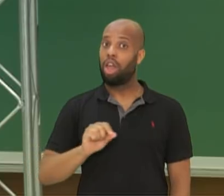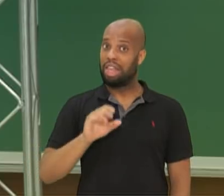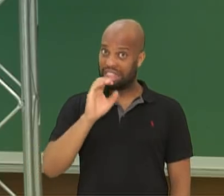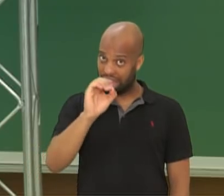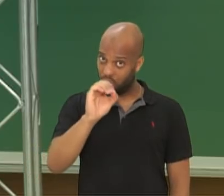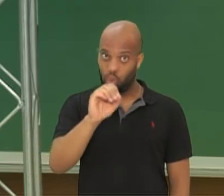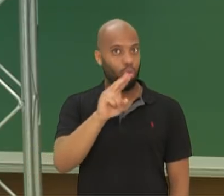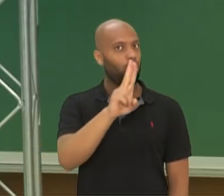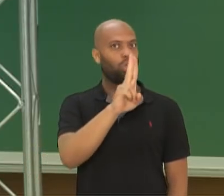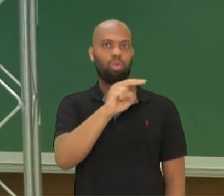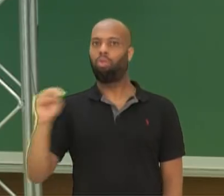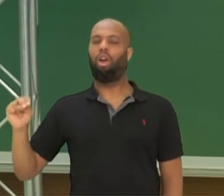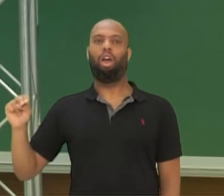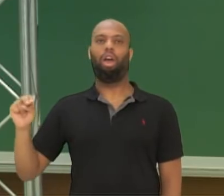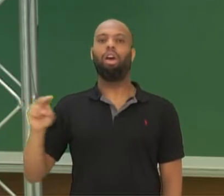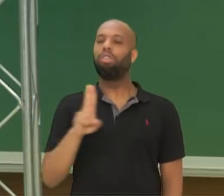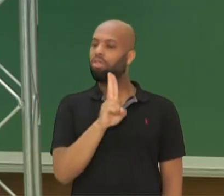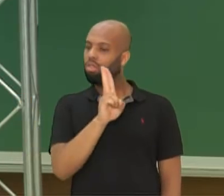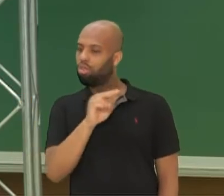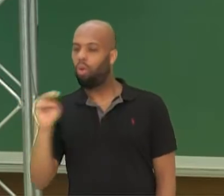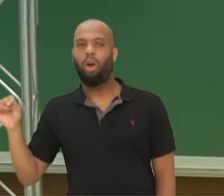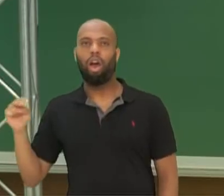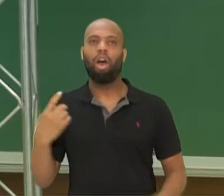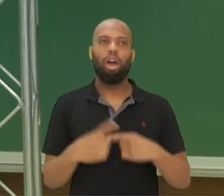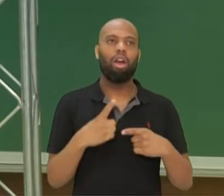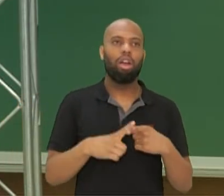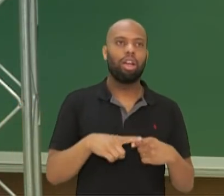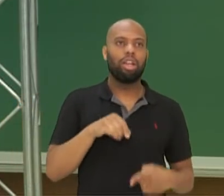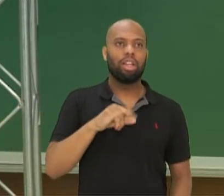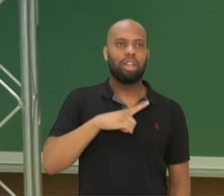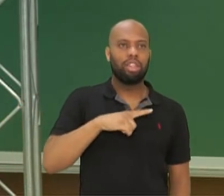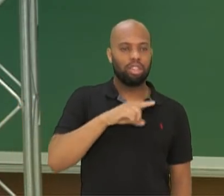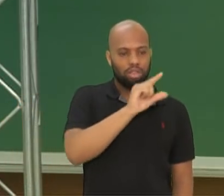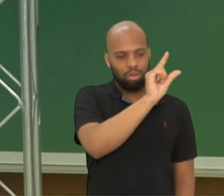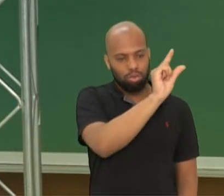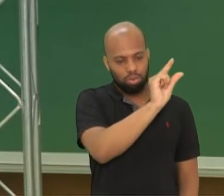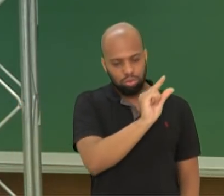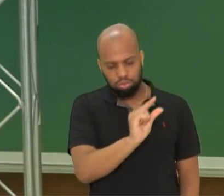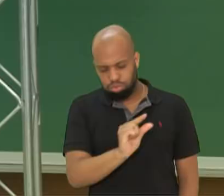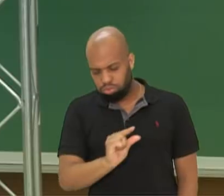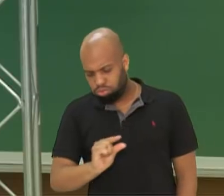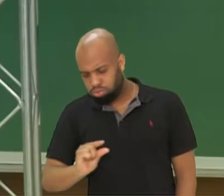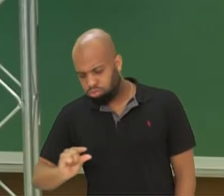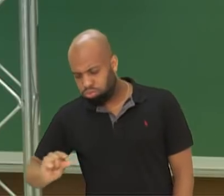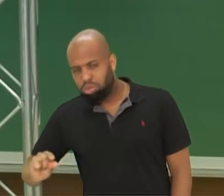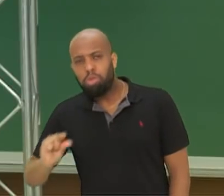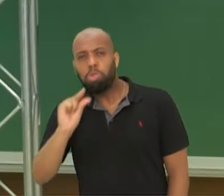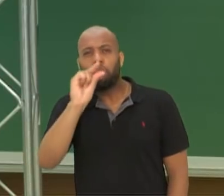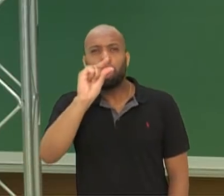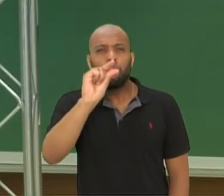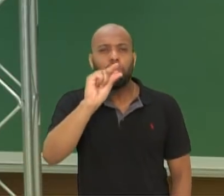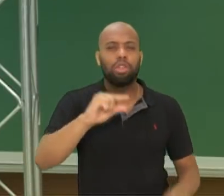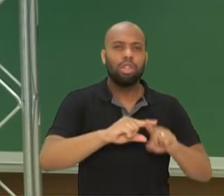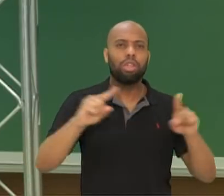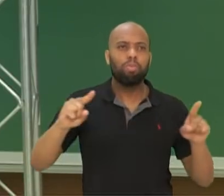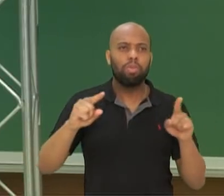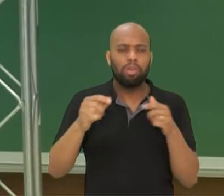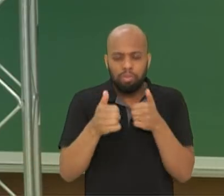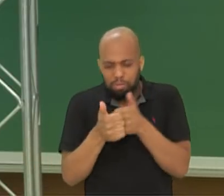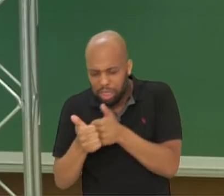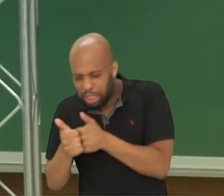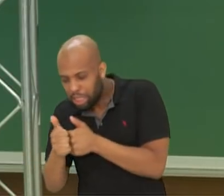serão 0, nunca, porque toda vez que você vai avançando com os valores de x, o valor da função vai cada vez